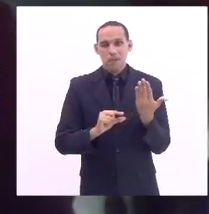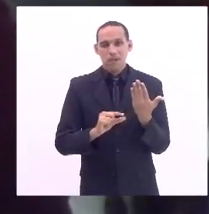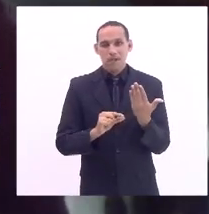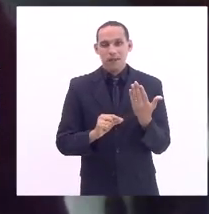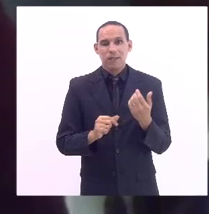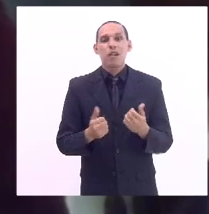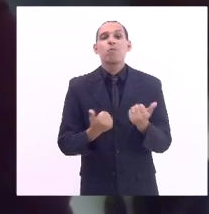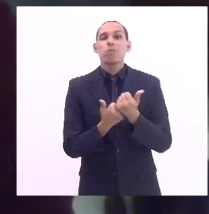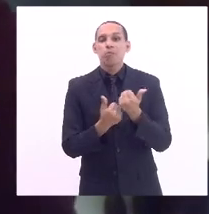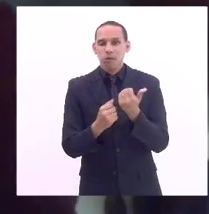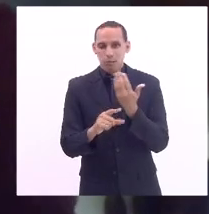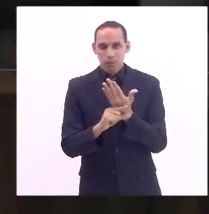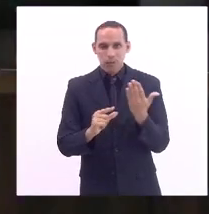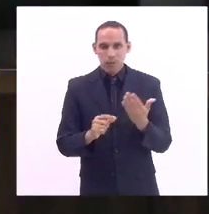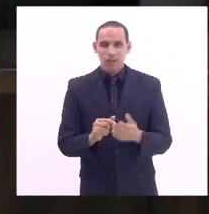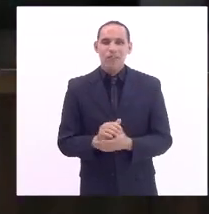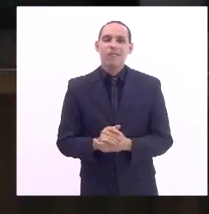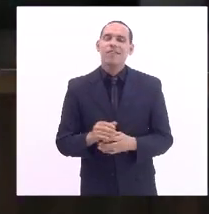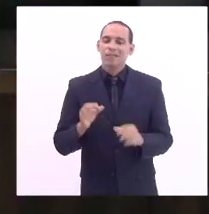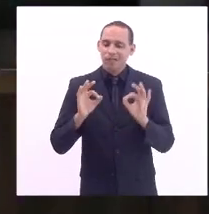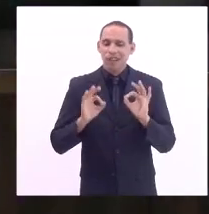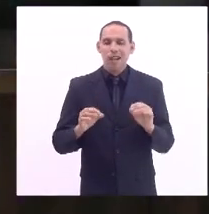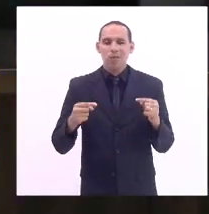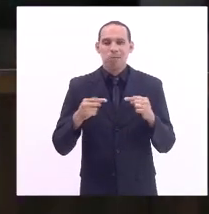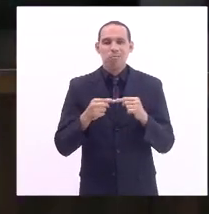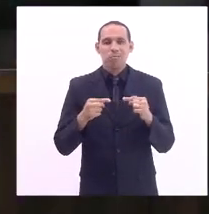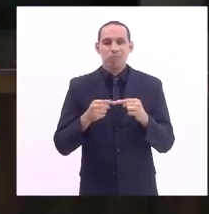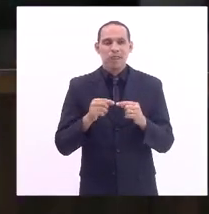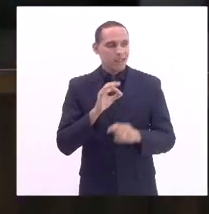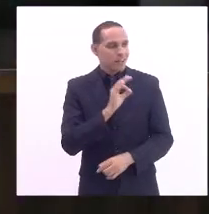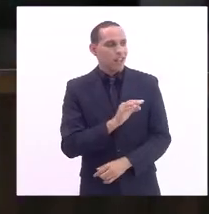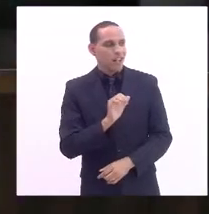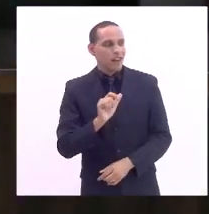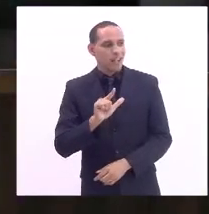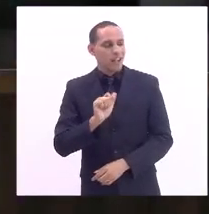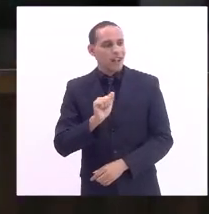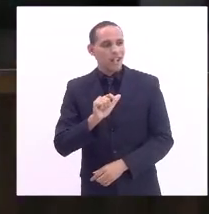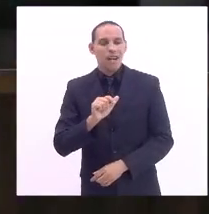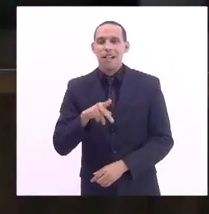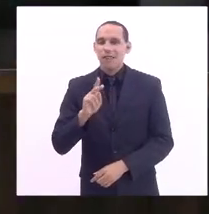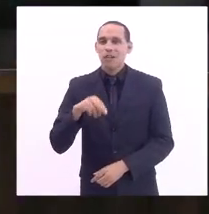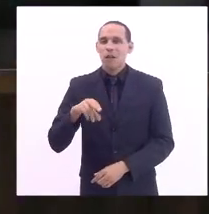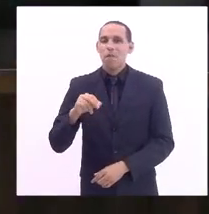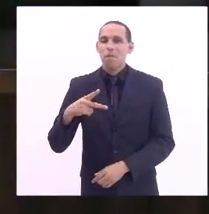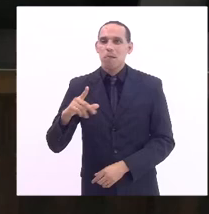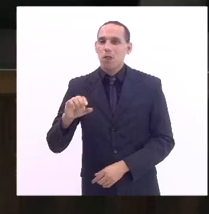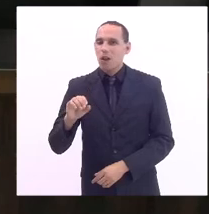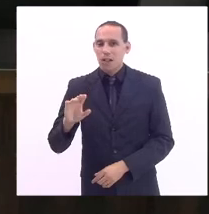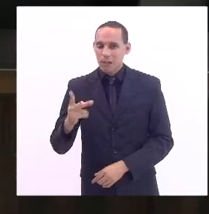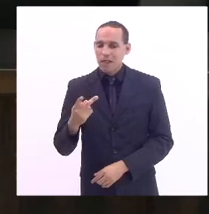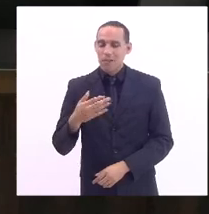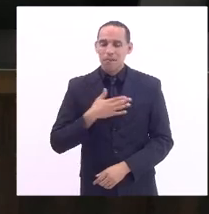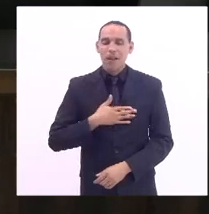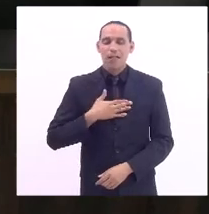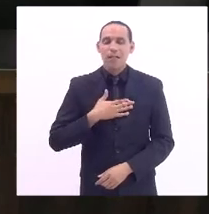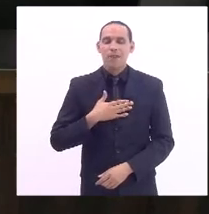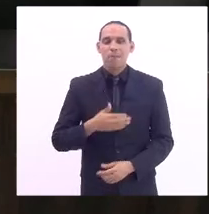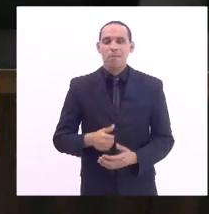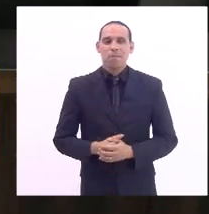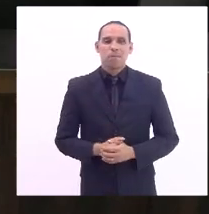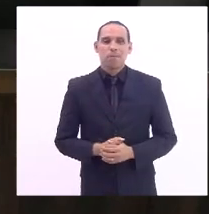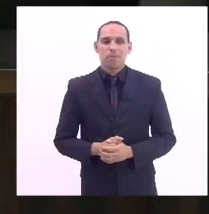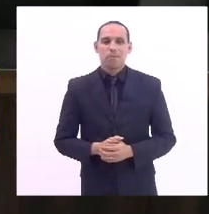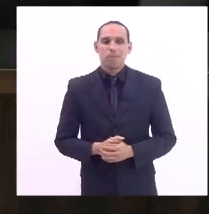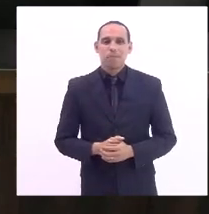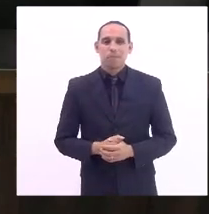Qual autoria aí, presidente? Tá feito. Tá feito, Alexandre? Knoploch, ok. Da minha parte, é um prazer.